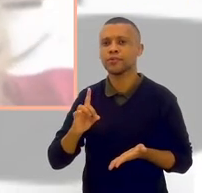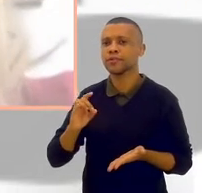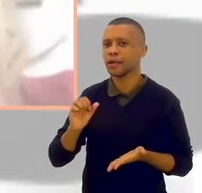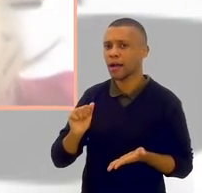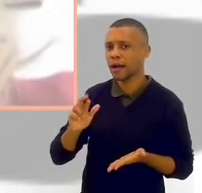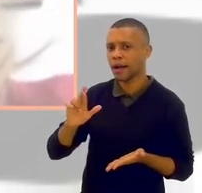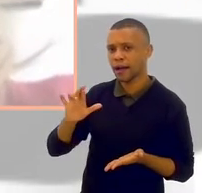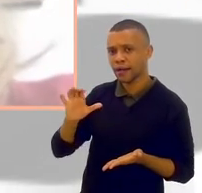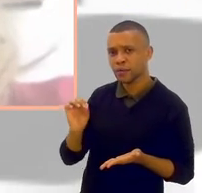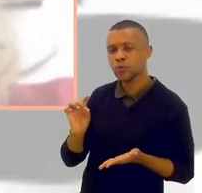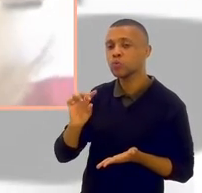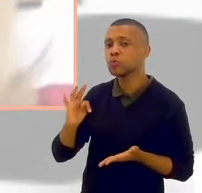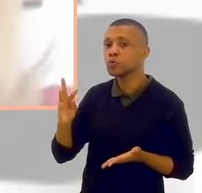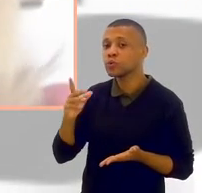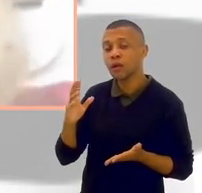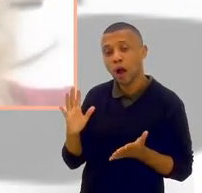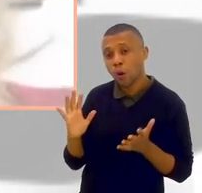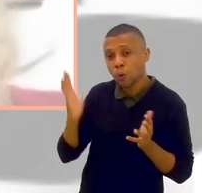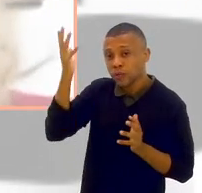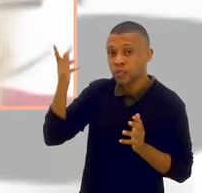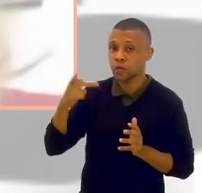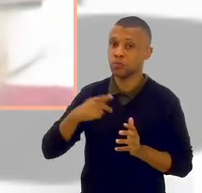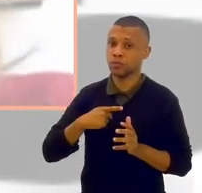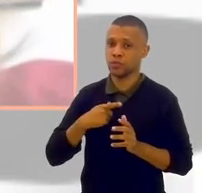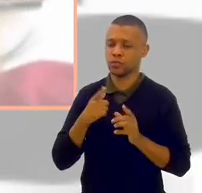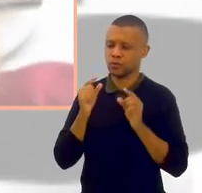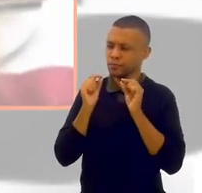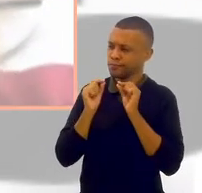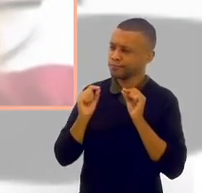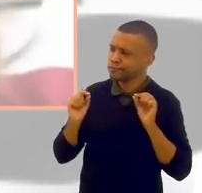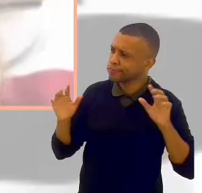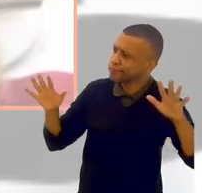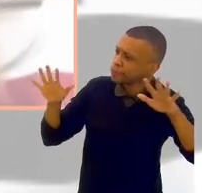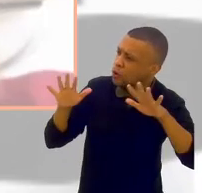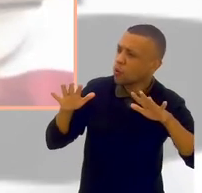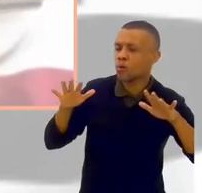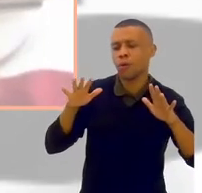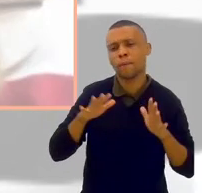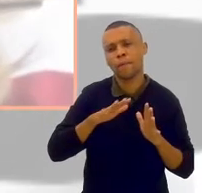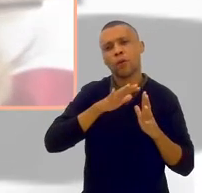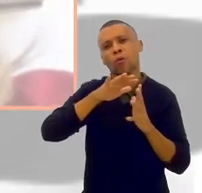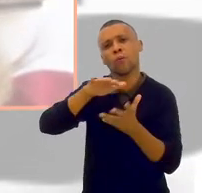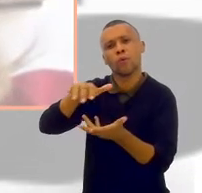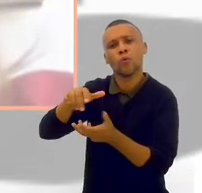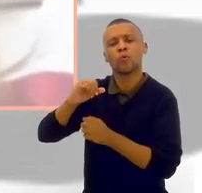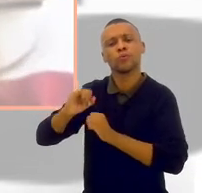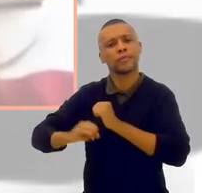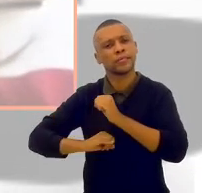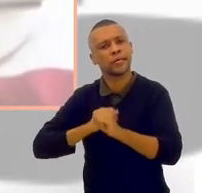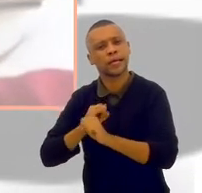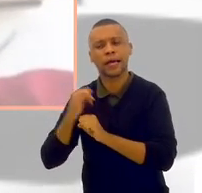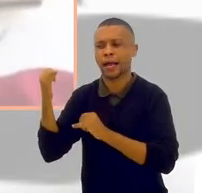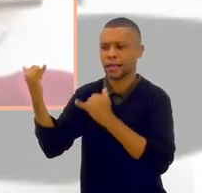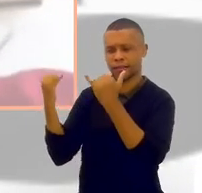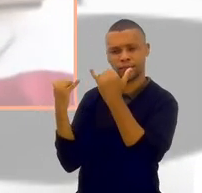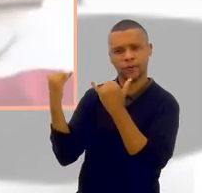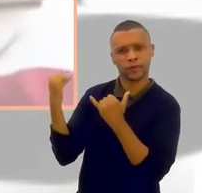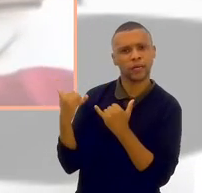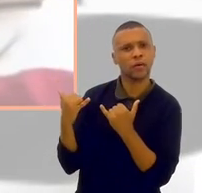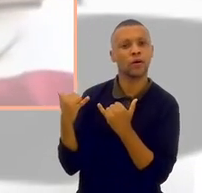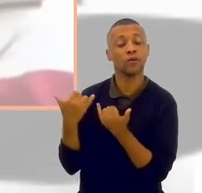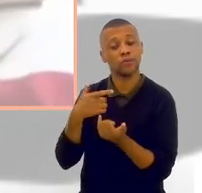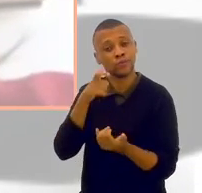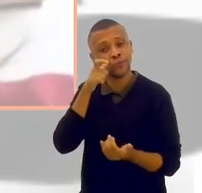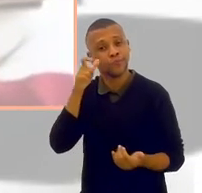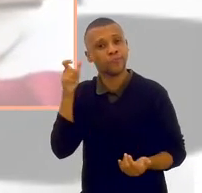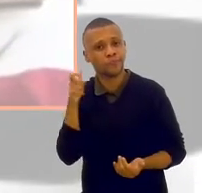tudo que acontecia comigo e mais ou menos o que acontecia ao meu redor, né, pelo mundo, notícias, internet, nesse livro.